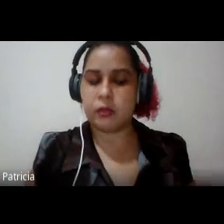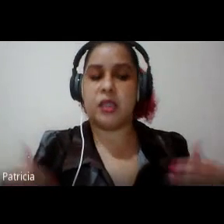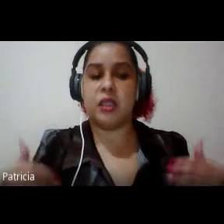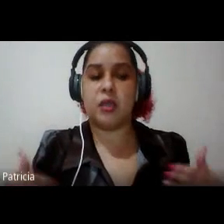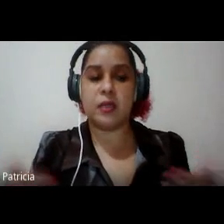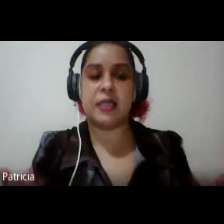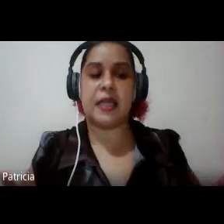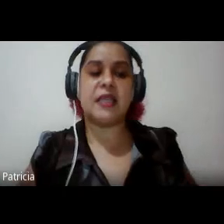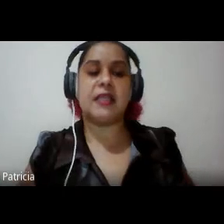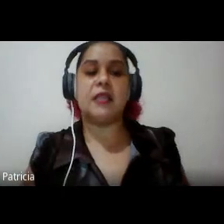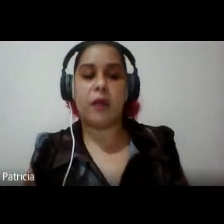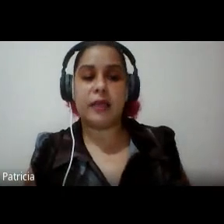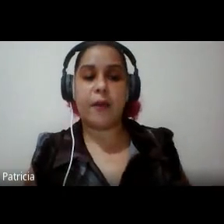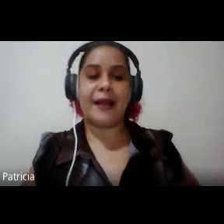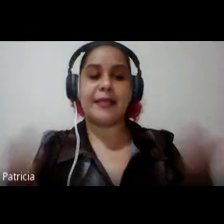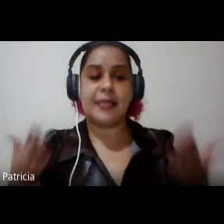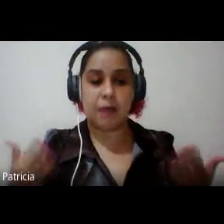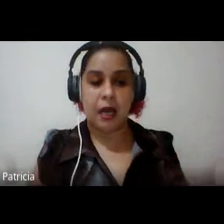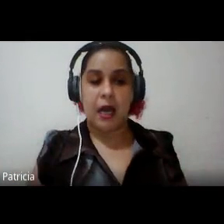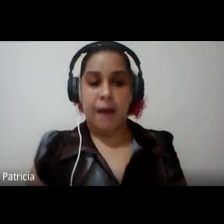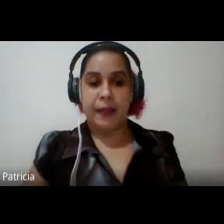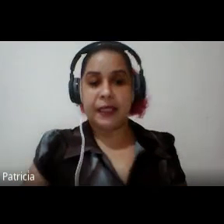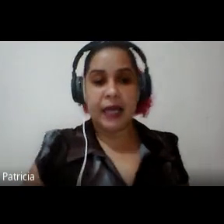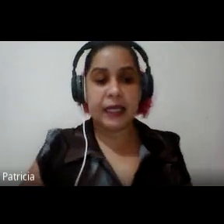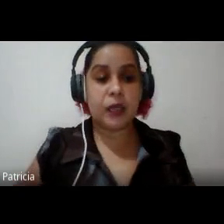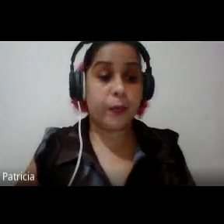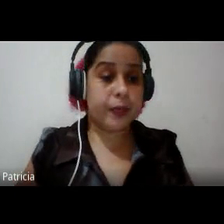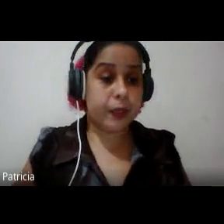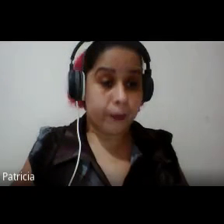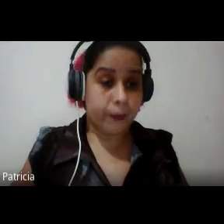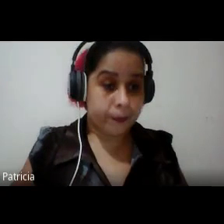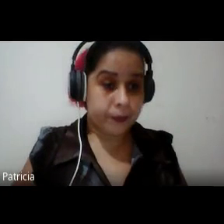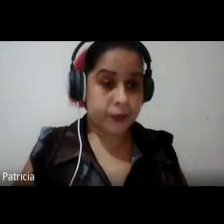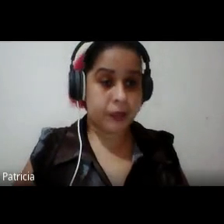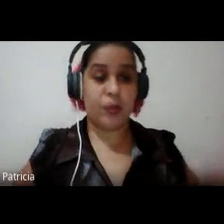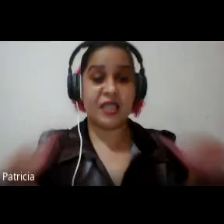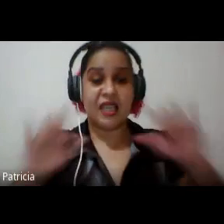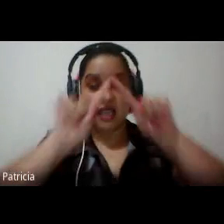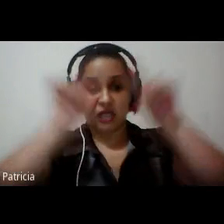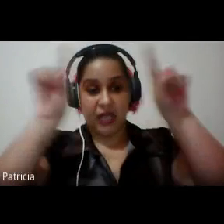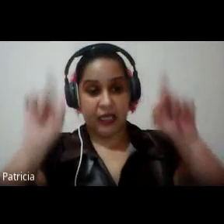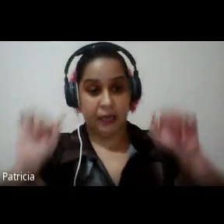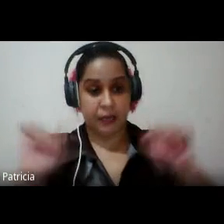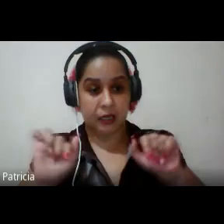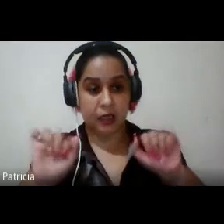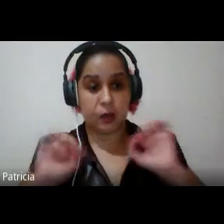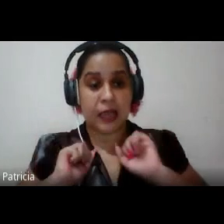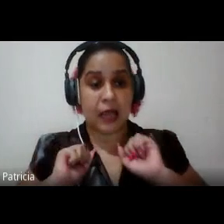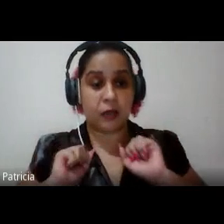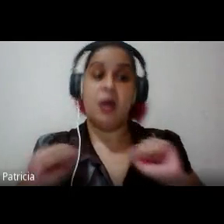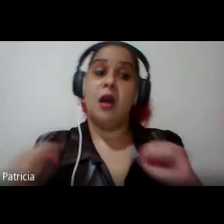baixo. A gente usa sinais do quadril para cima, a partir da linha do umbigo. Então, por isso que às vezes a janela de Libras é